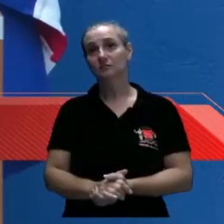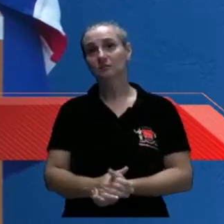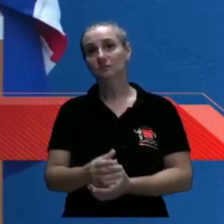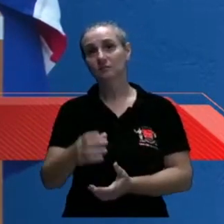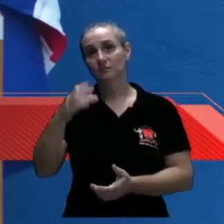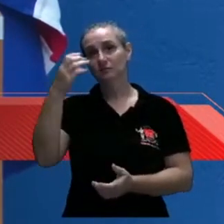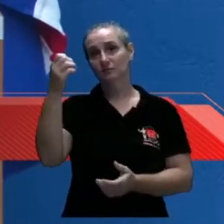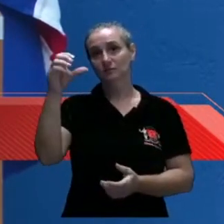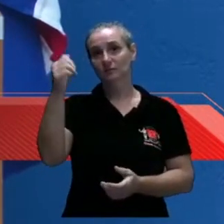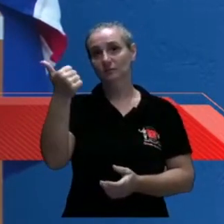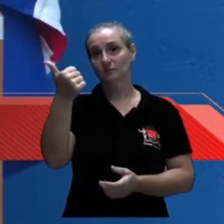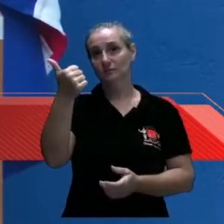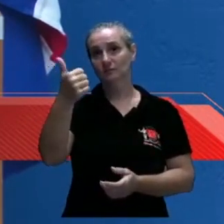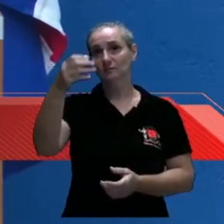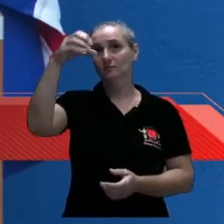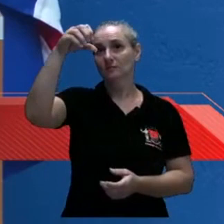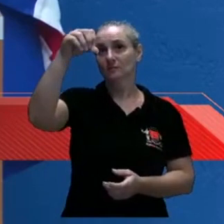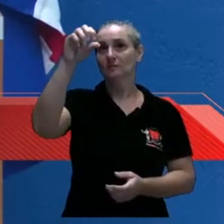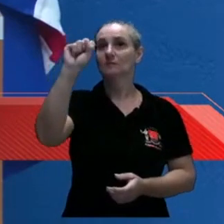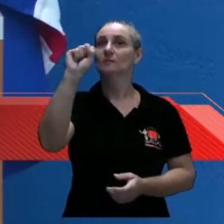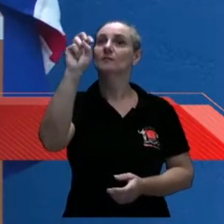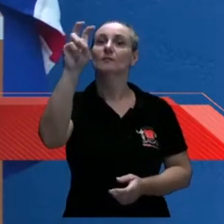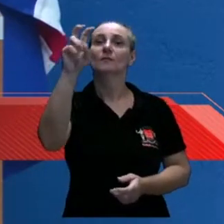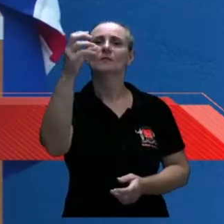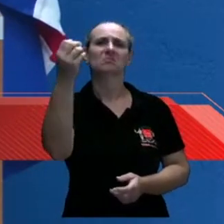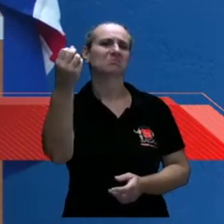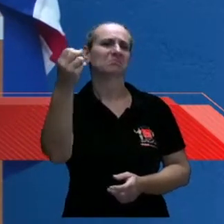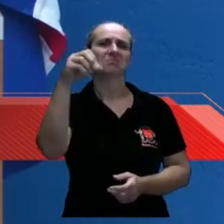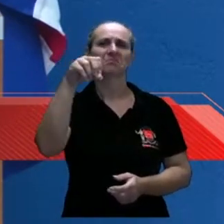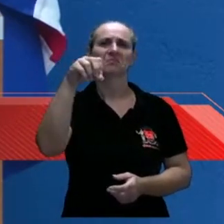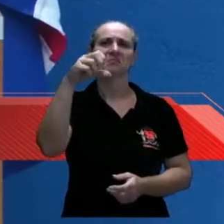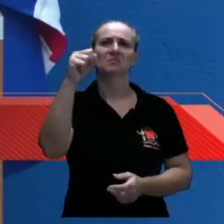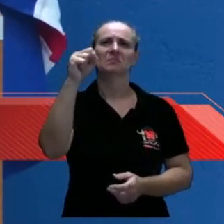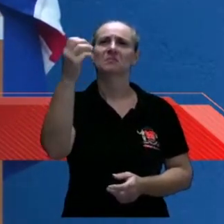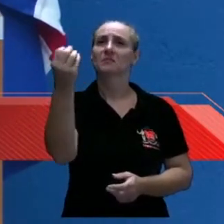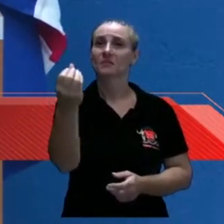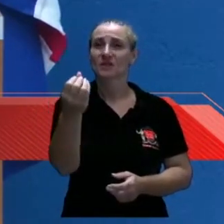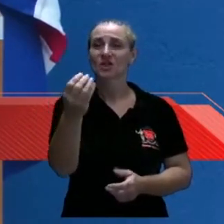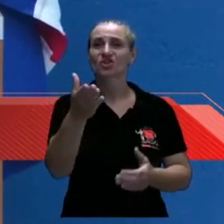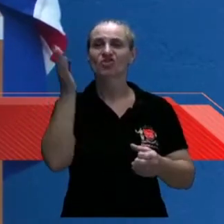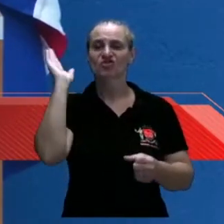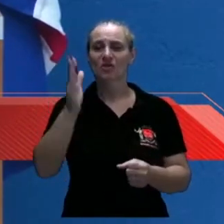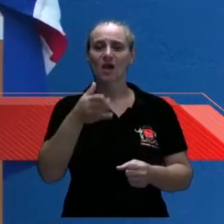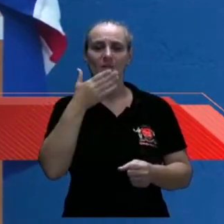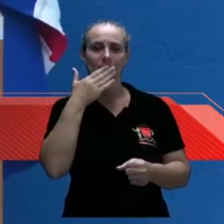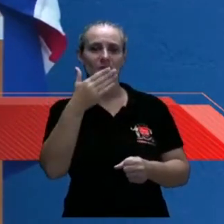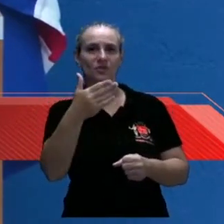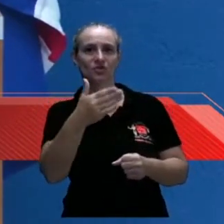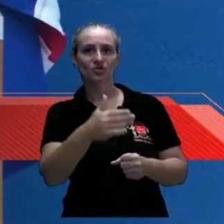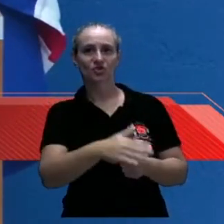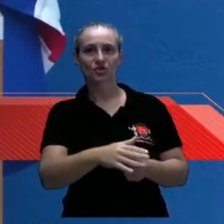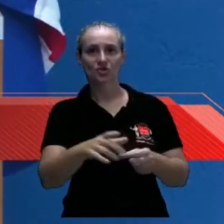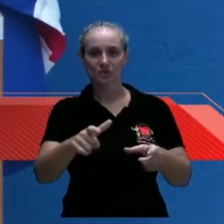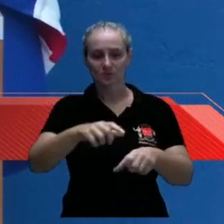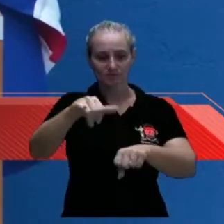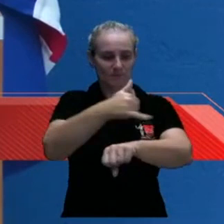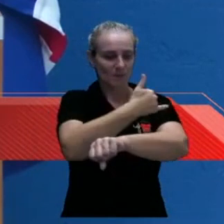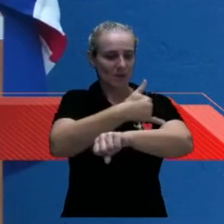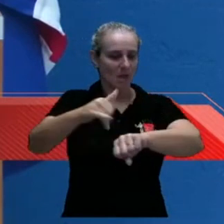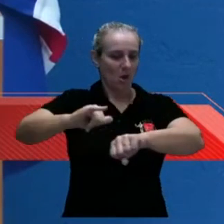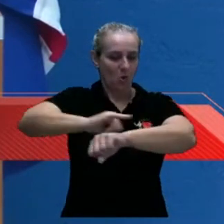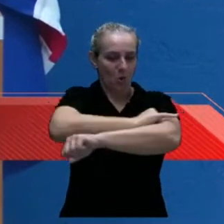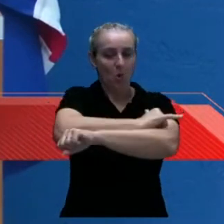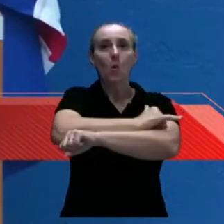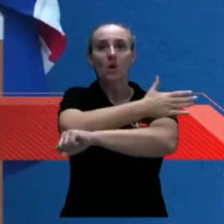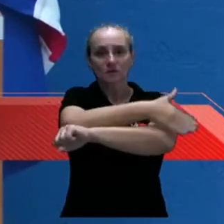desde 1985, 86, nós já reivindicávamos o asfaltamento da nossa